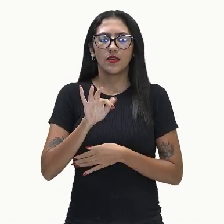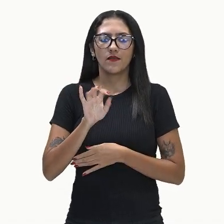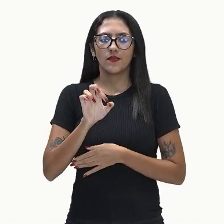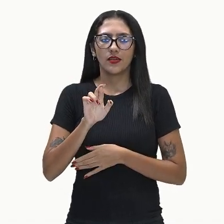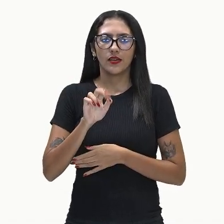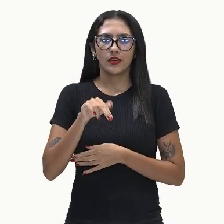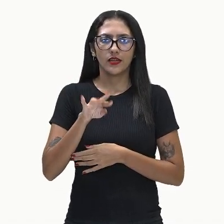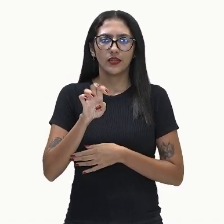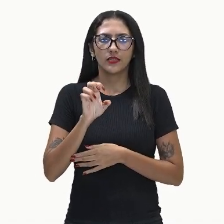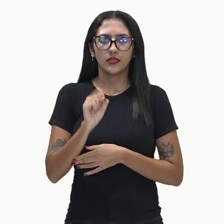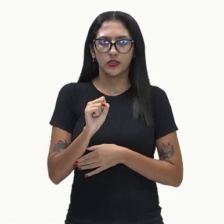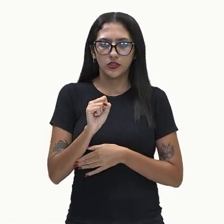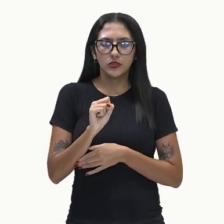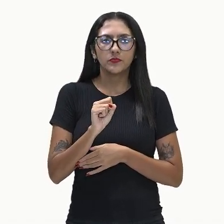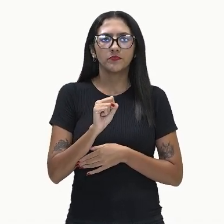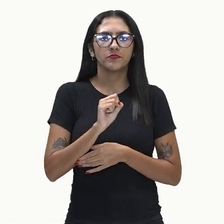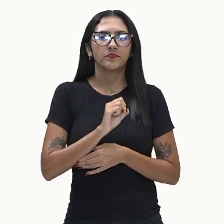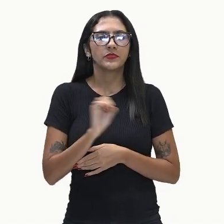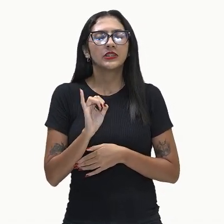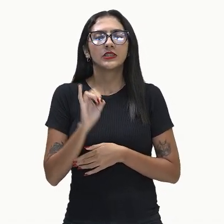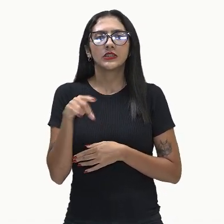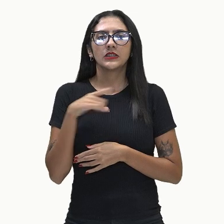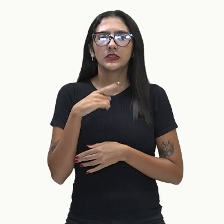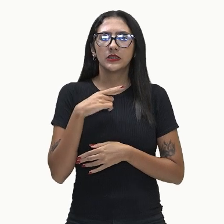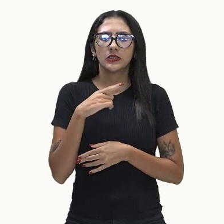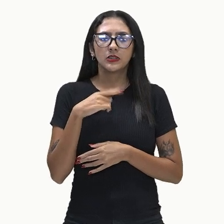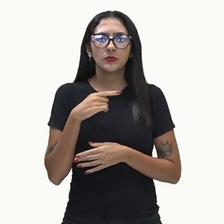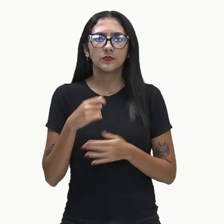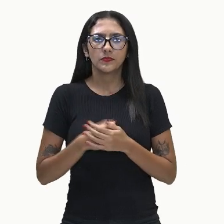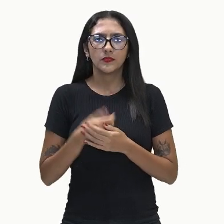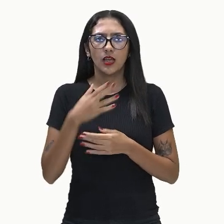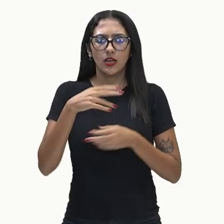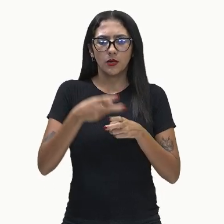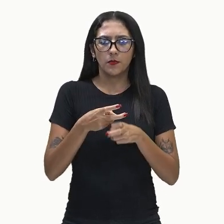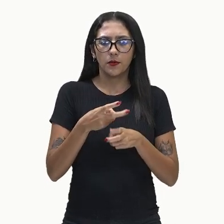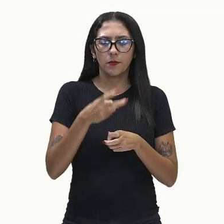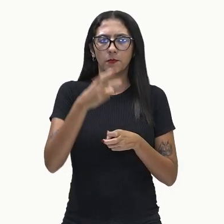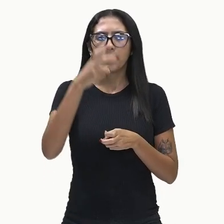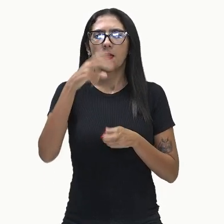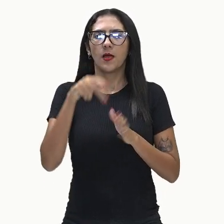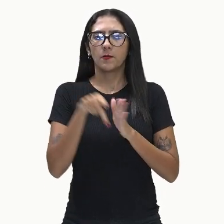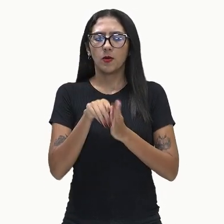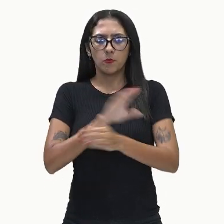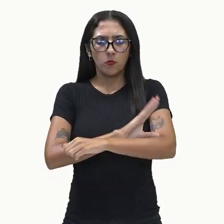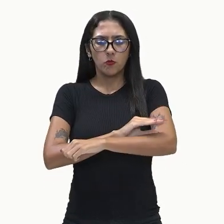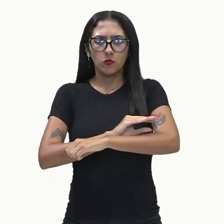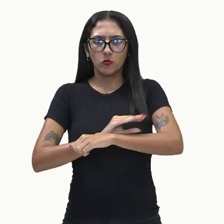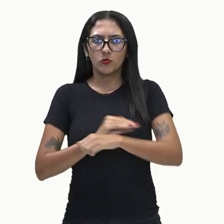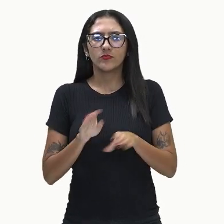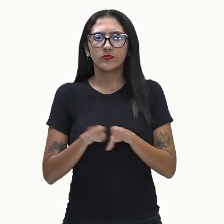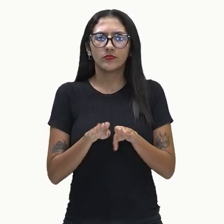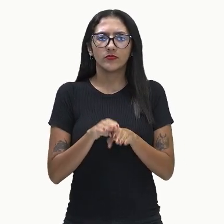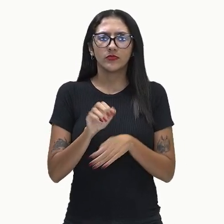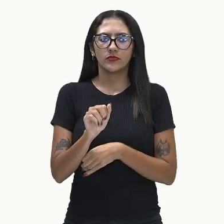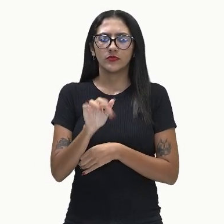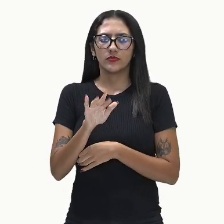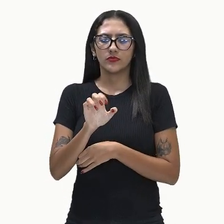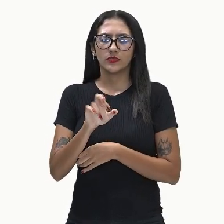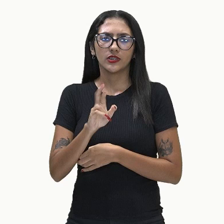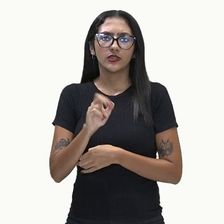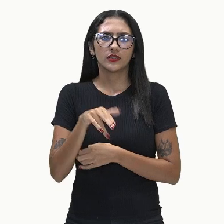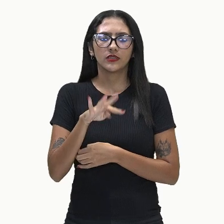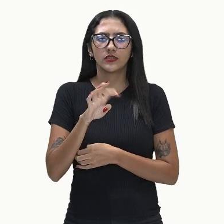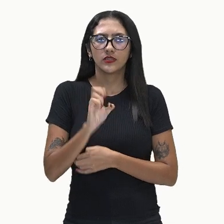eferentes, que quando vem do parte da coluna para os músculos, e os aferentes, que quando